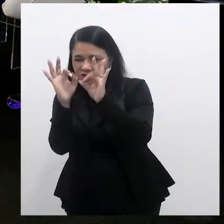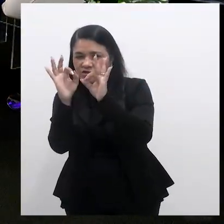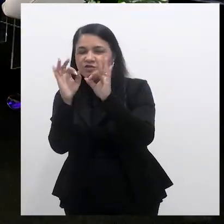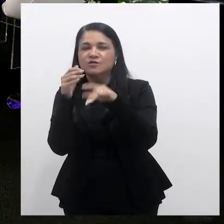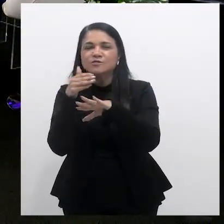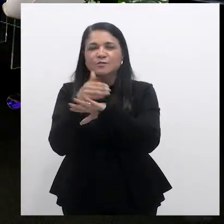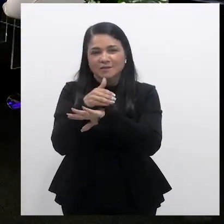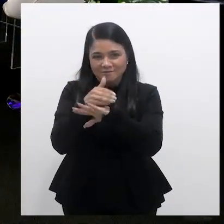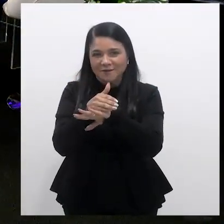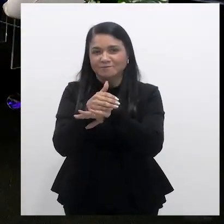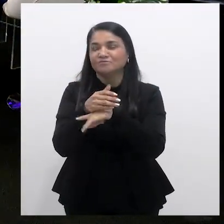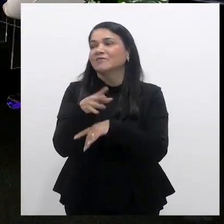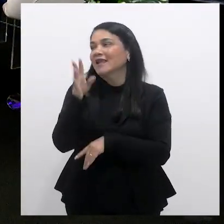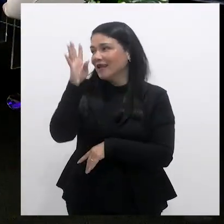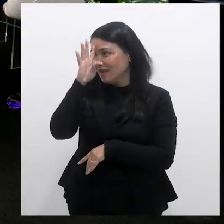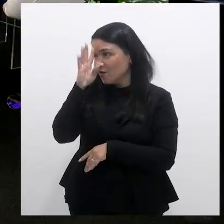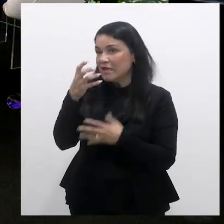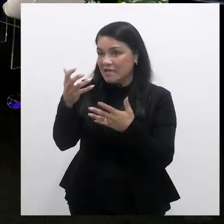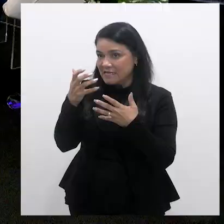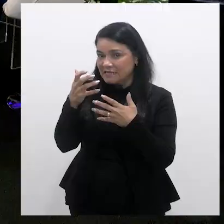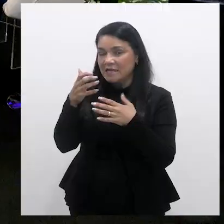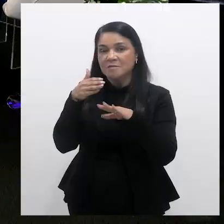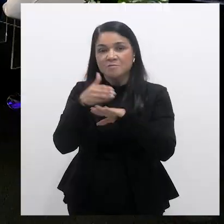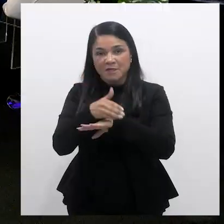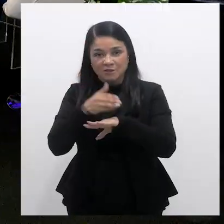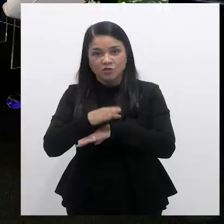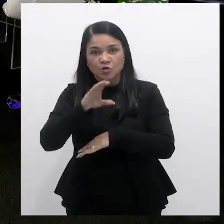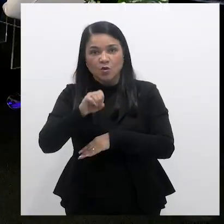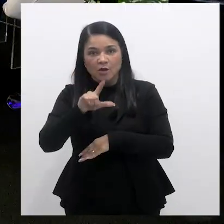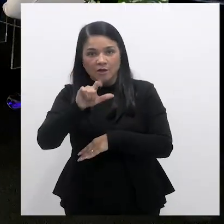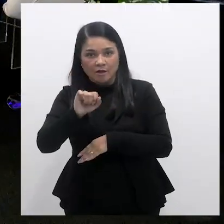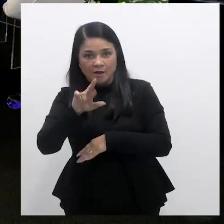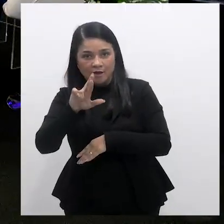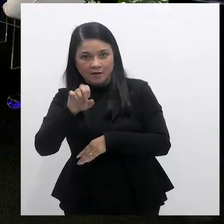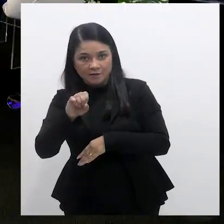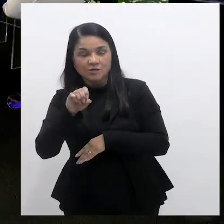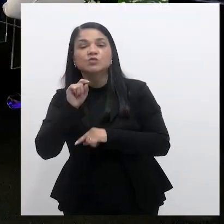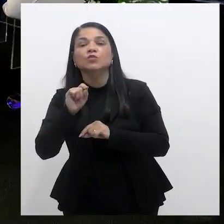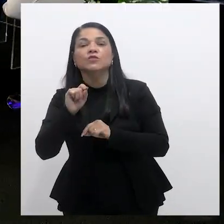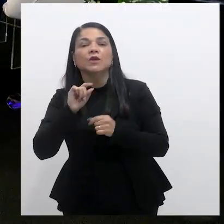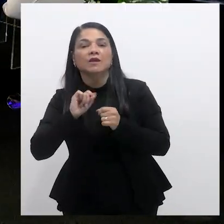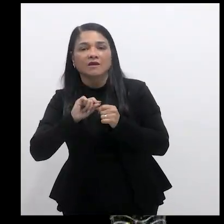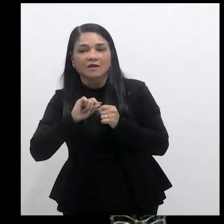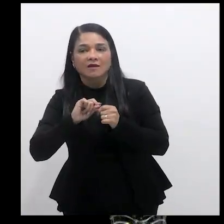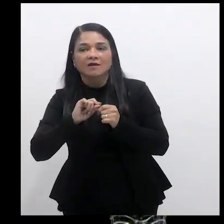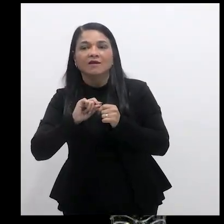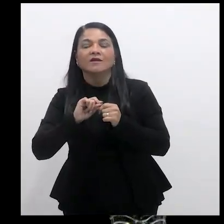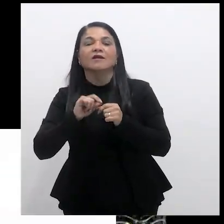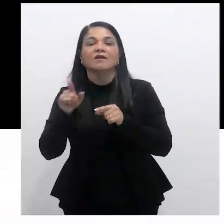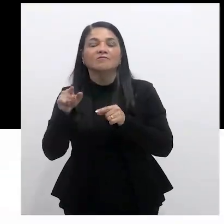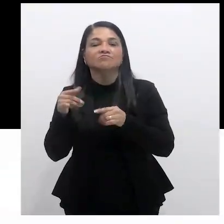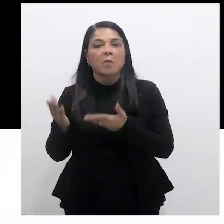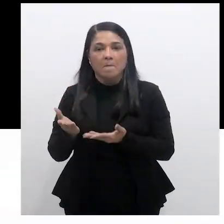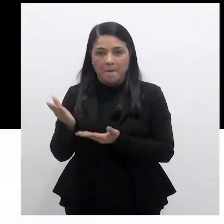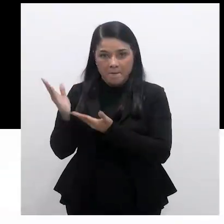ir assistir, para participar. Legal. Tudo isso. E quem quiser participar do Olhares Cariocas, faz o quê? Diz aí pra galera.